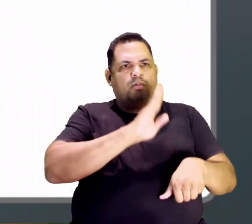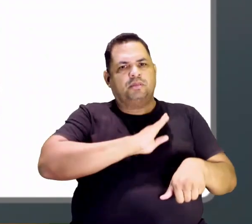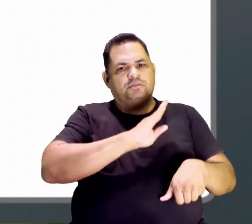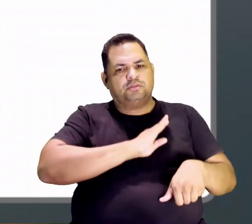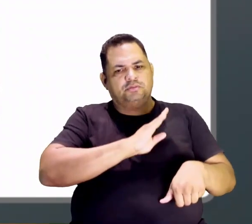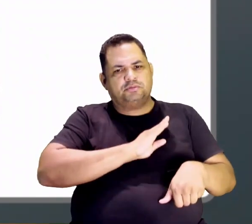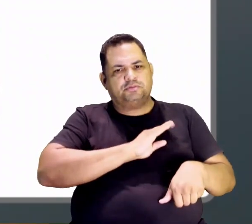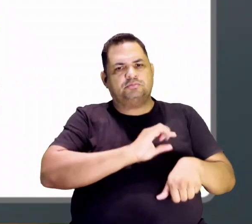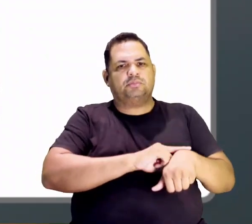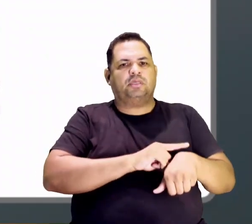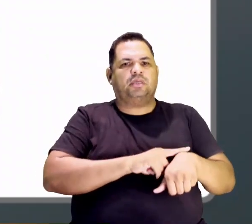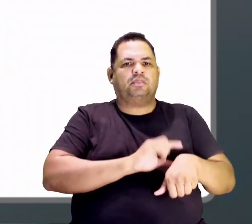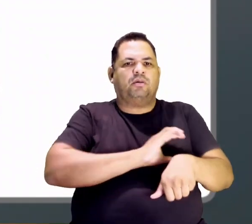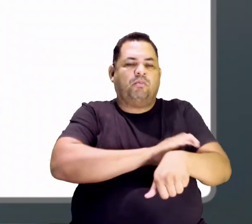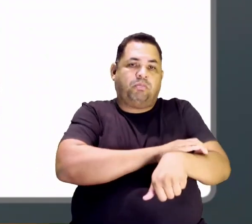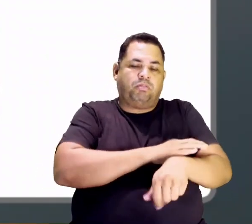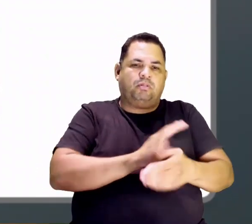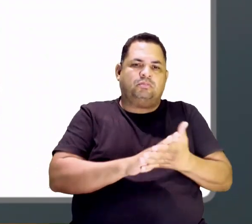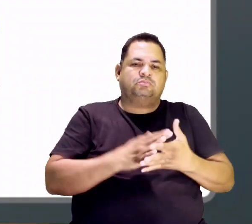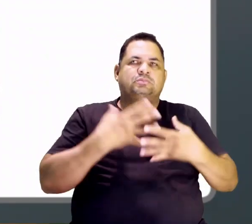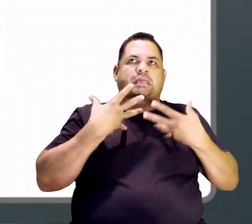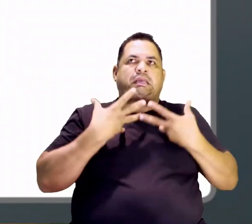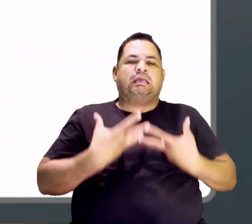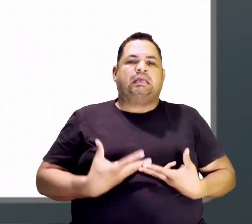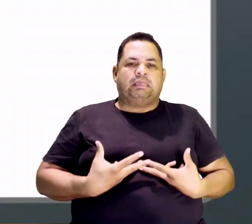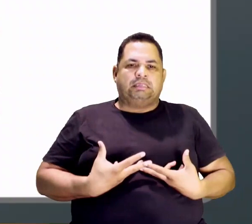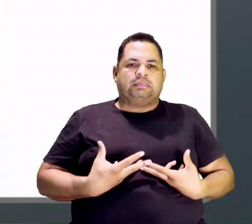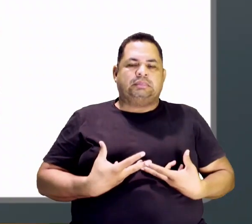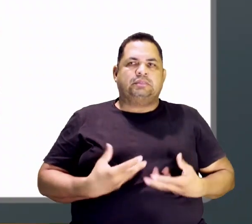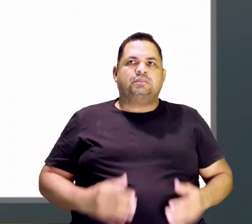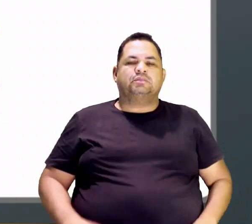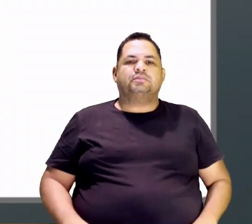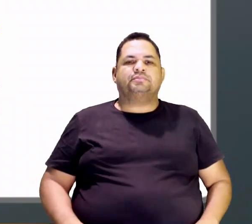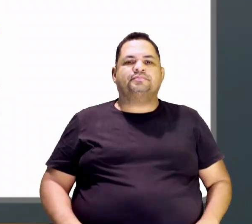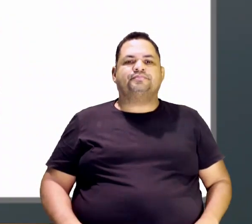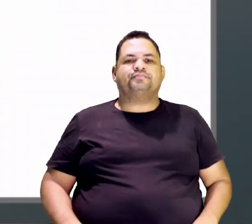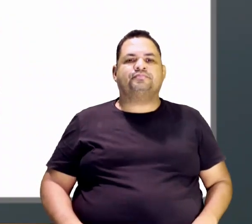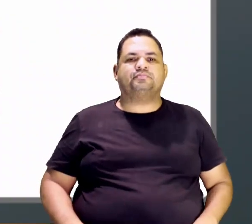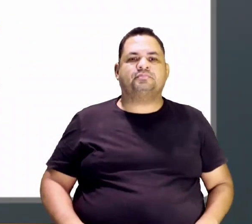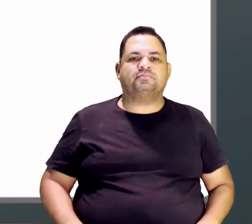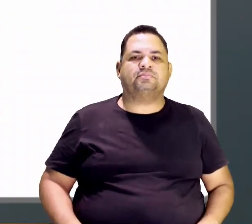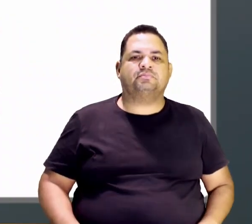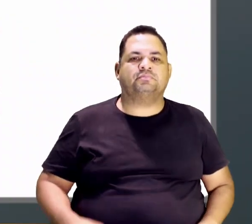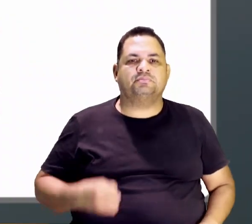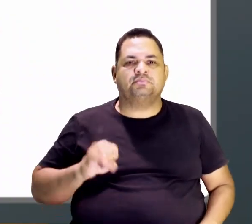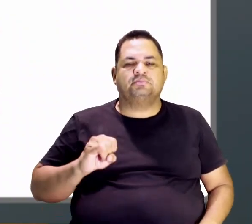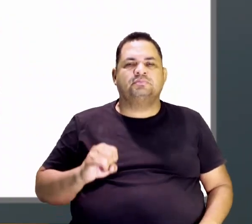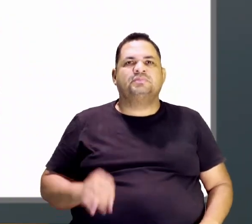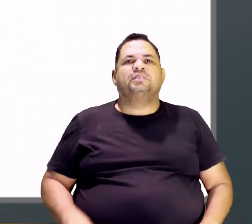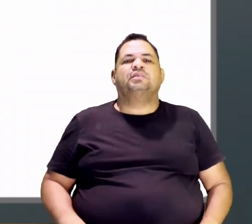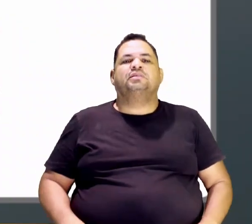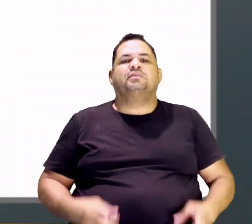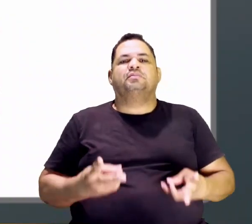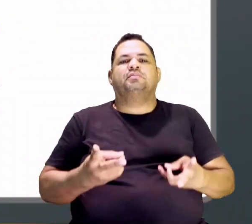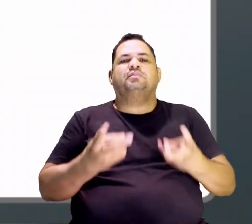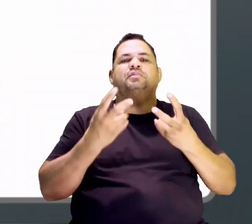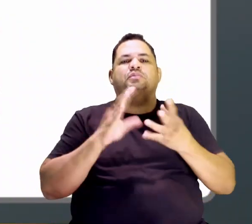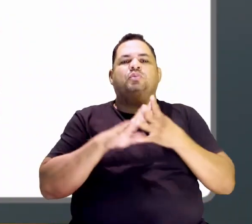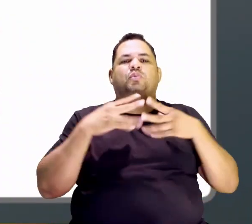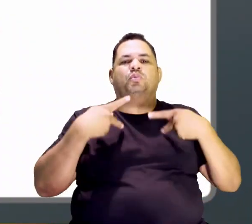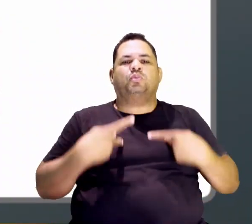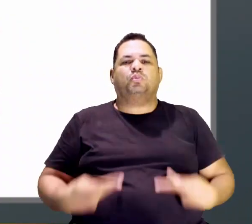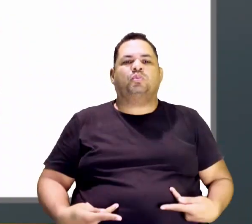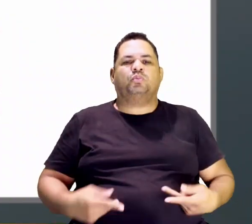ocorrendo muita fadiga, se tá ocorrendo aí muito cansaço extremo. Se tu perceber que teu corpo, teu organismo está respondendo